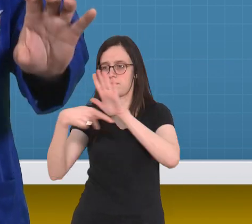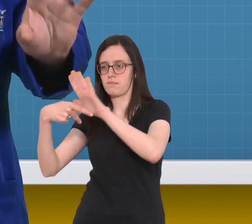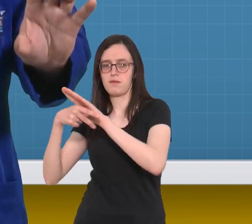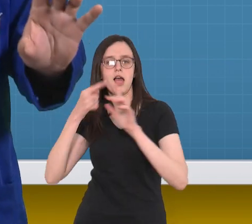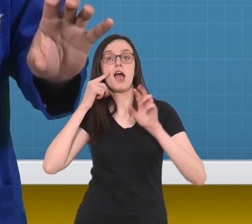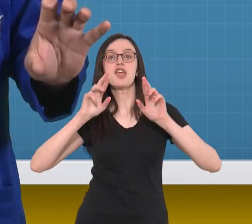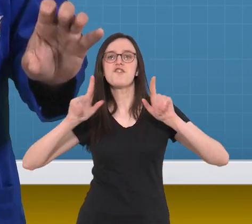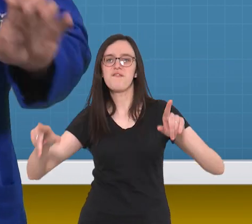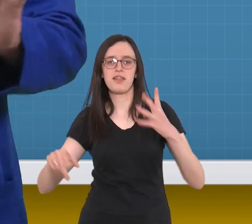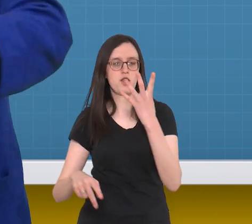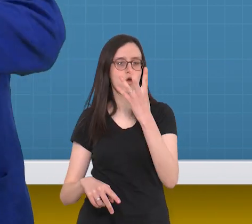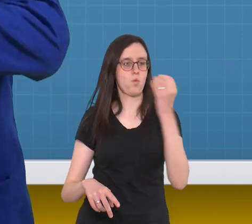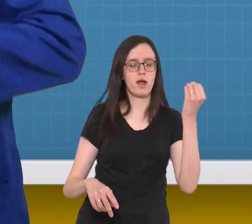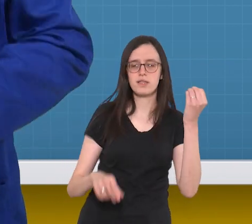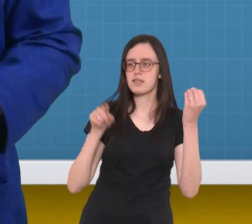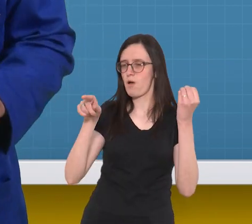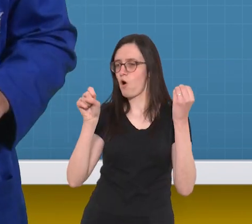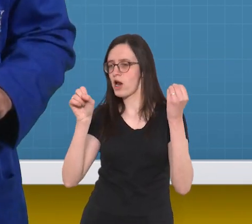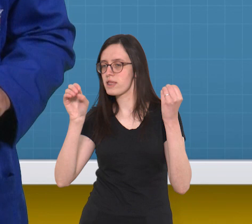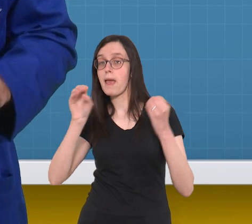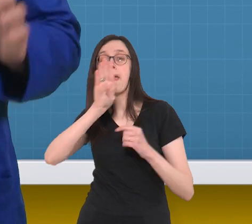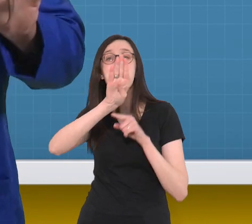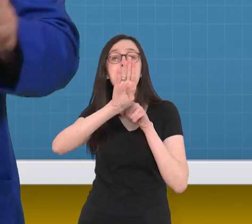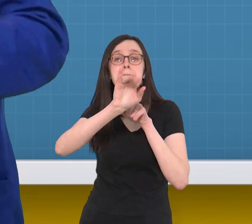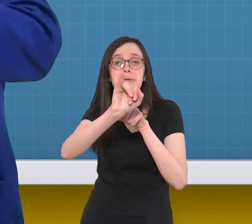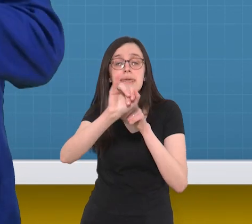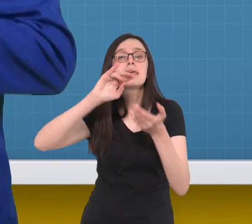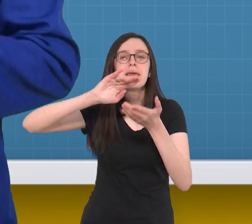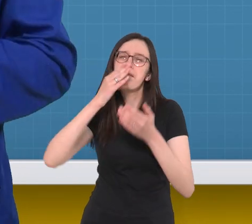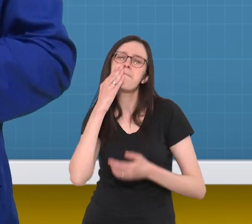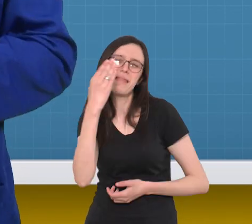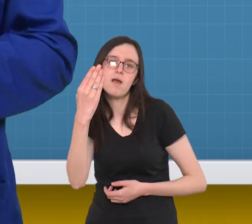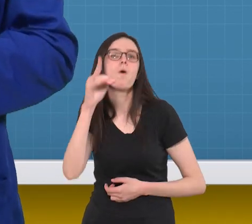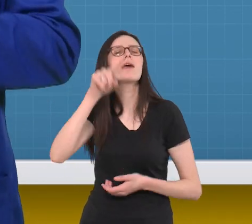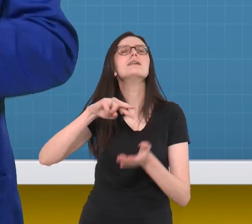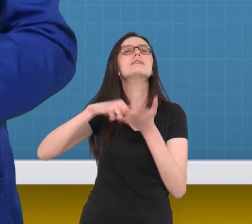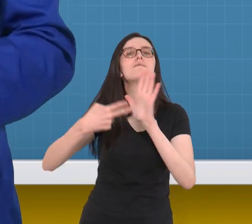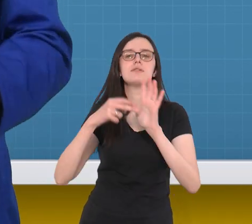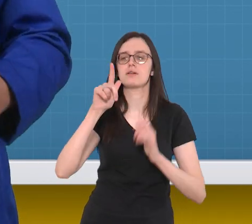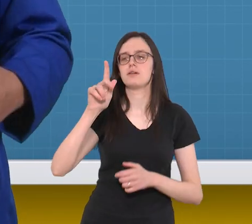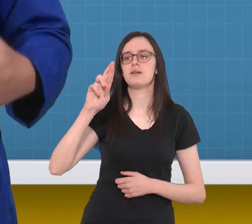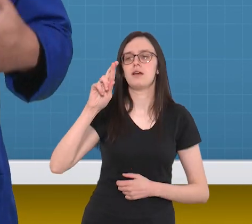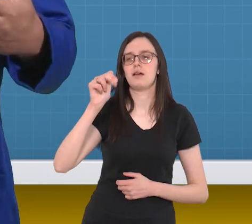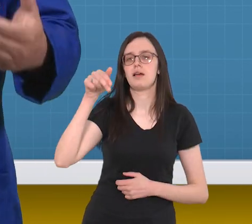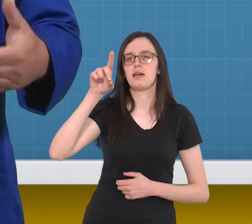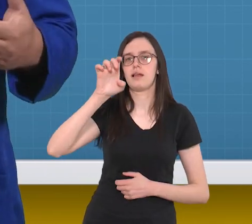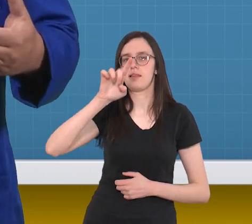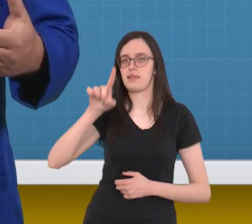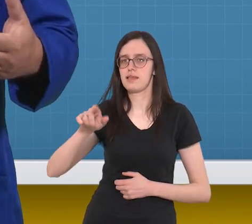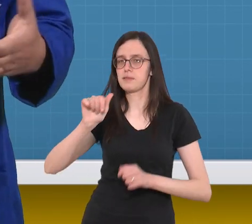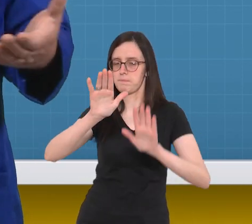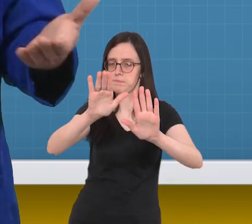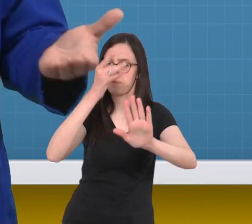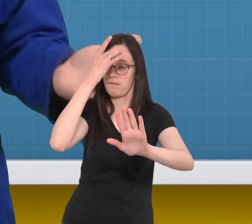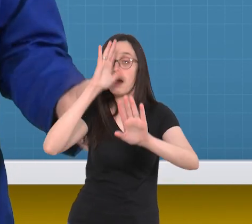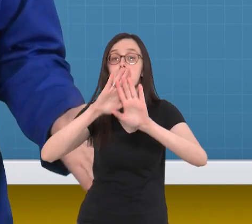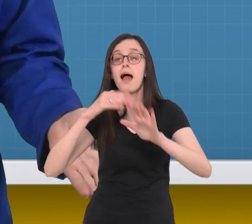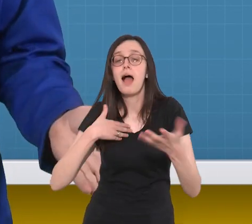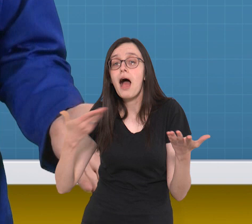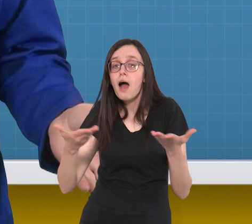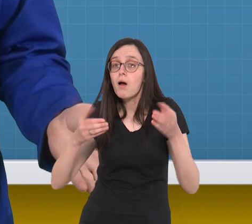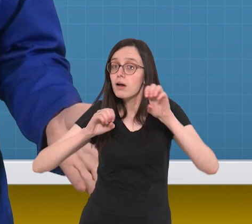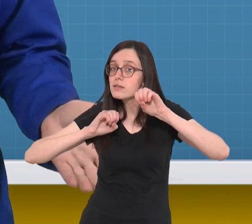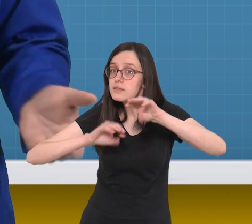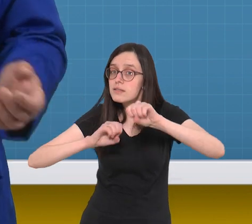de tamanhos diferentes, você já avançou, você já chegou aonde eu queria. Agora, vou ensinar um processo para vocês que talvez